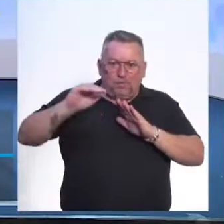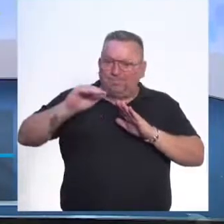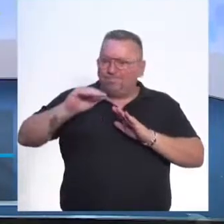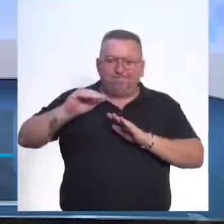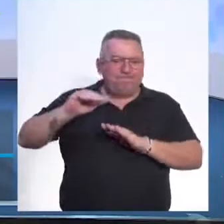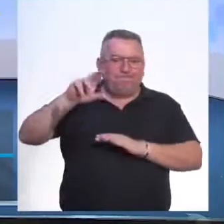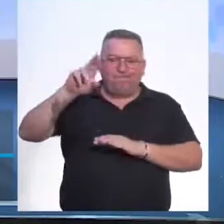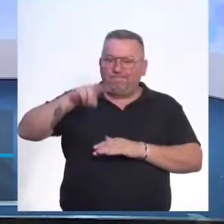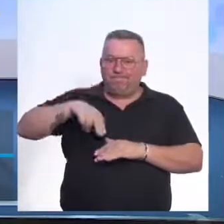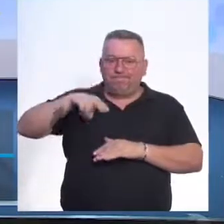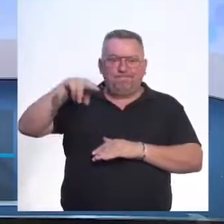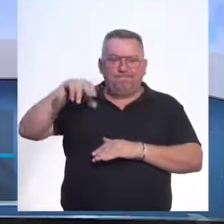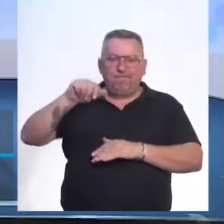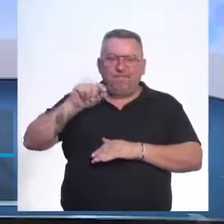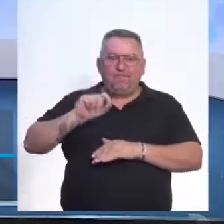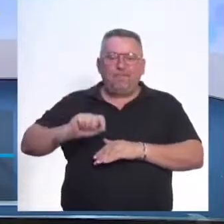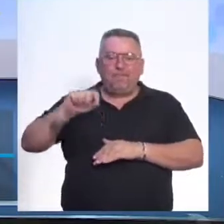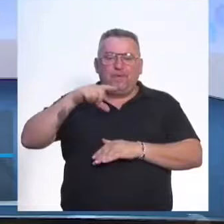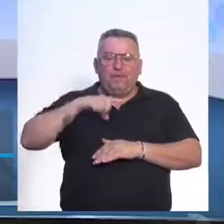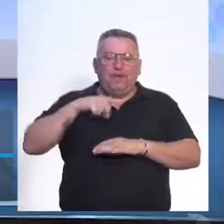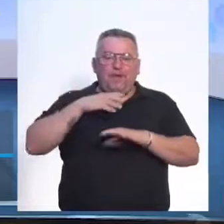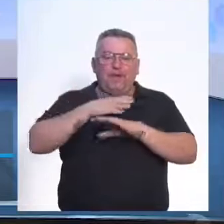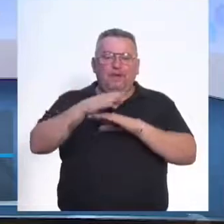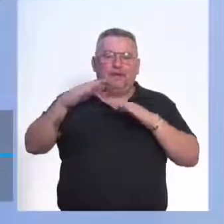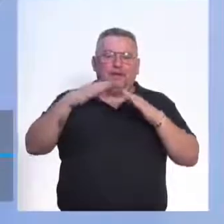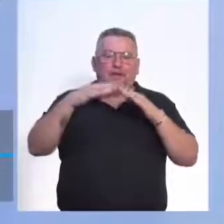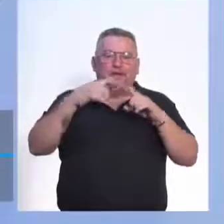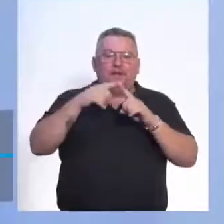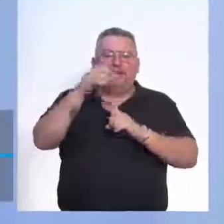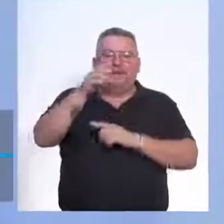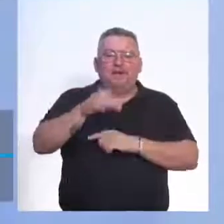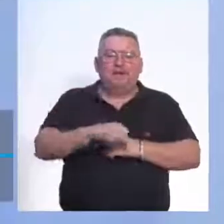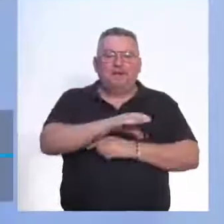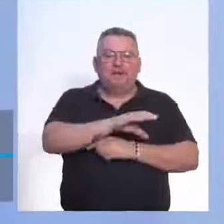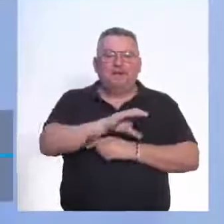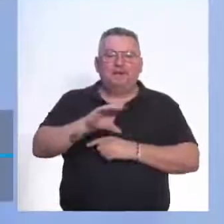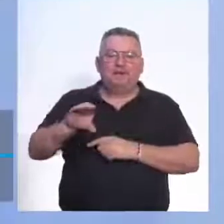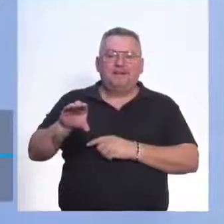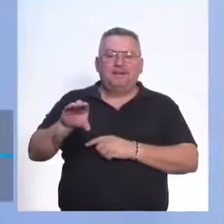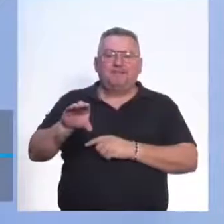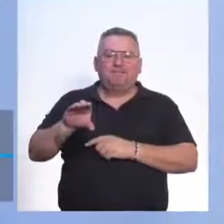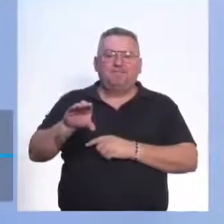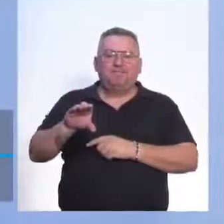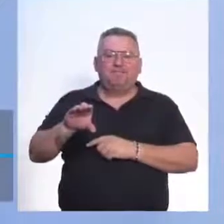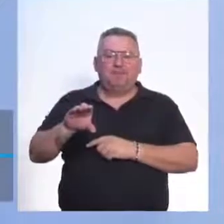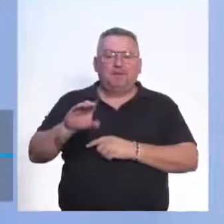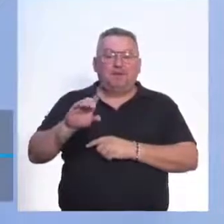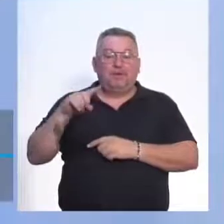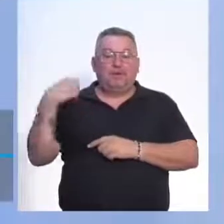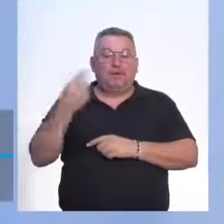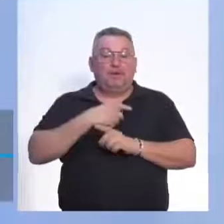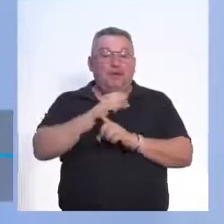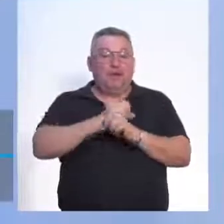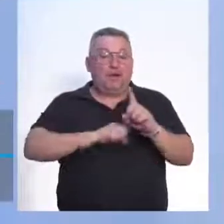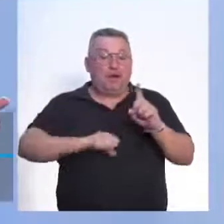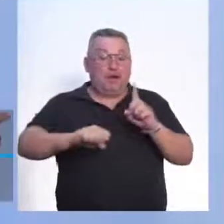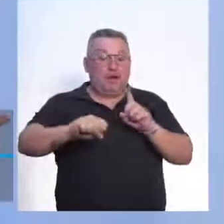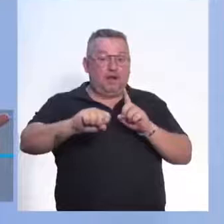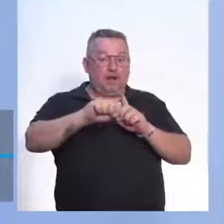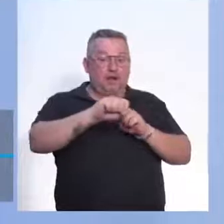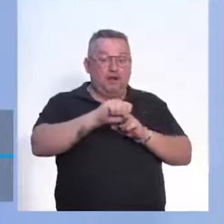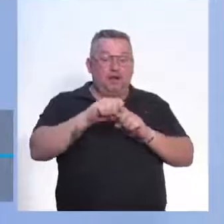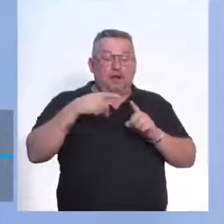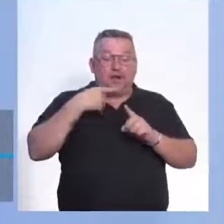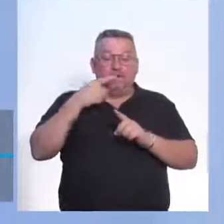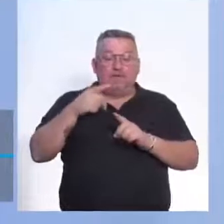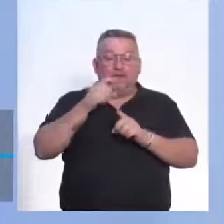aí que nós vamos entrar na questão da Igreja Católica. Porque, olha só, nessa sociedade que nós chamamos de estamental,